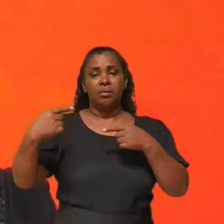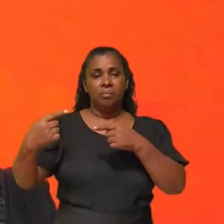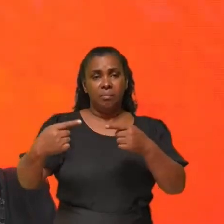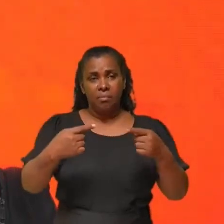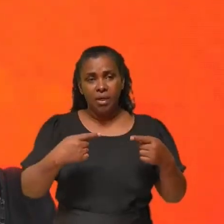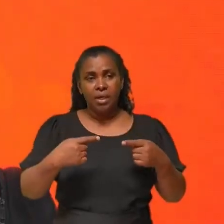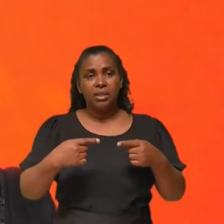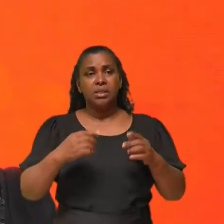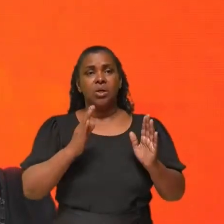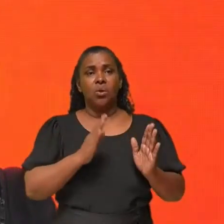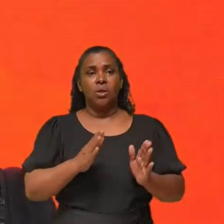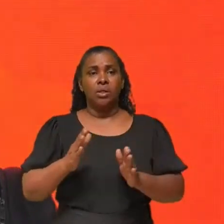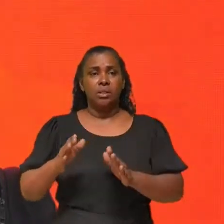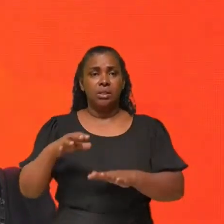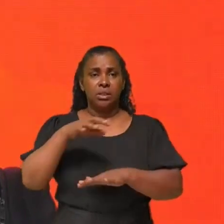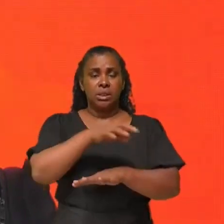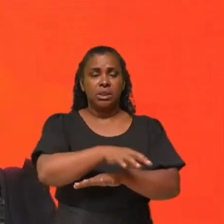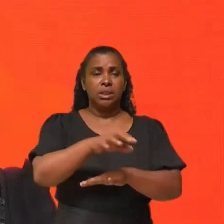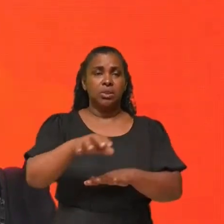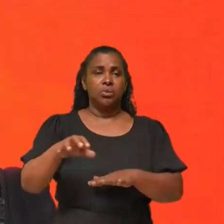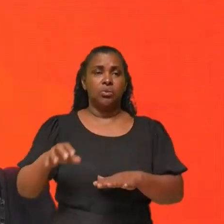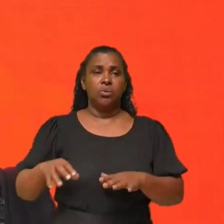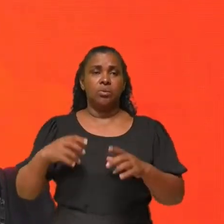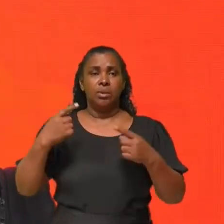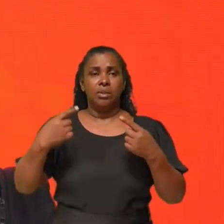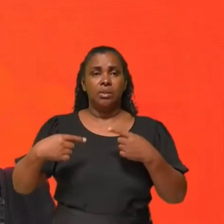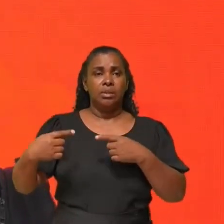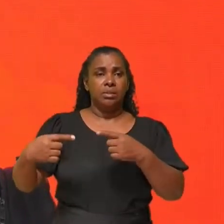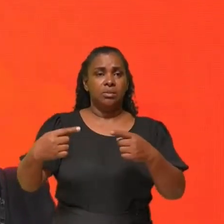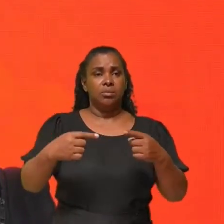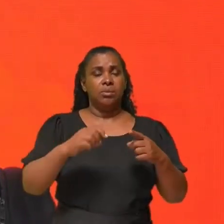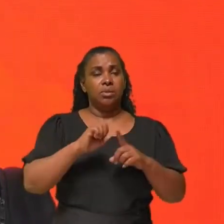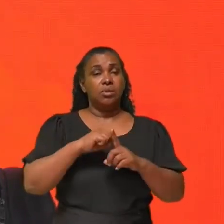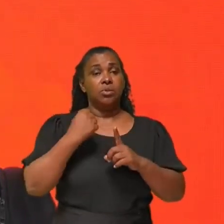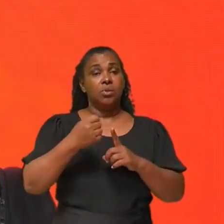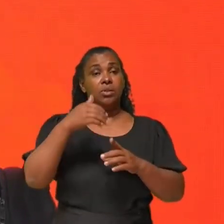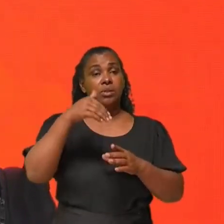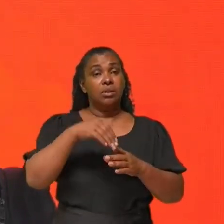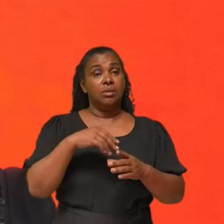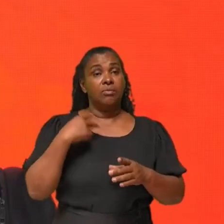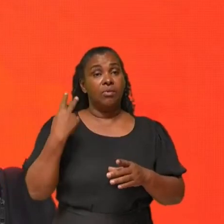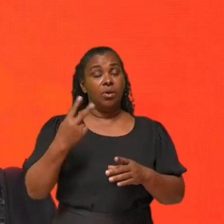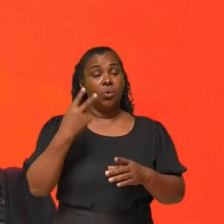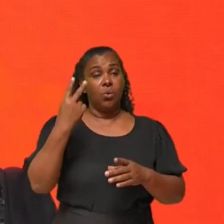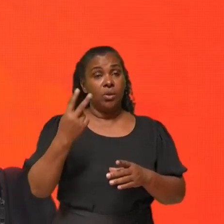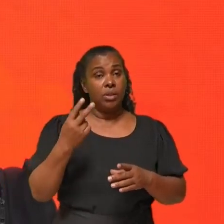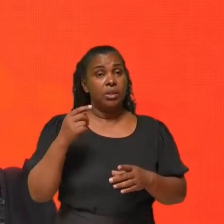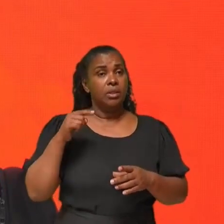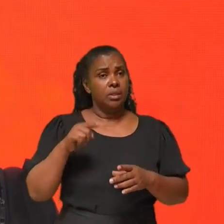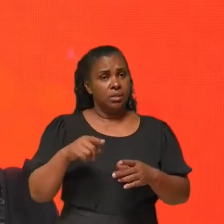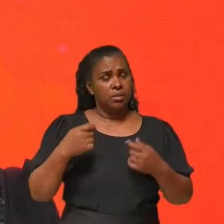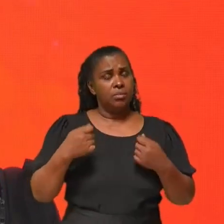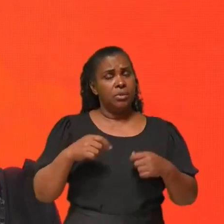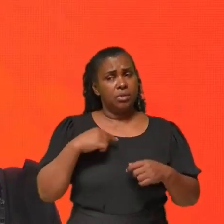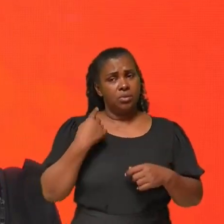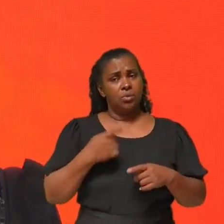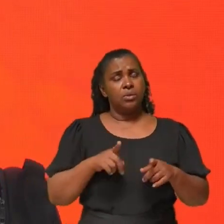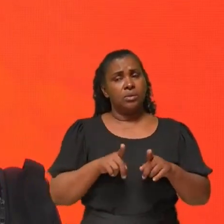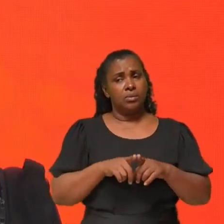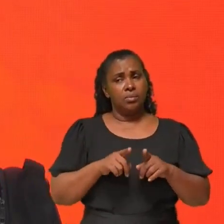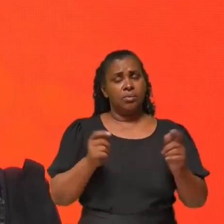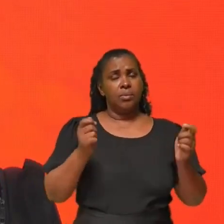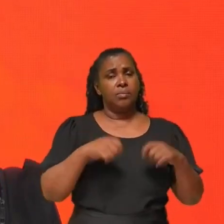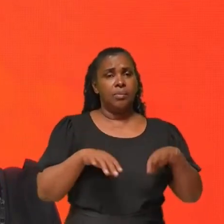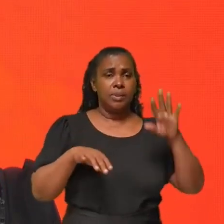setores para disputar na sociedade valores, e isso exige de nós também poder pensar ferramentas e